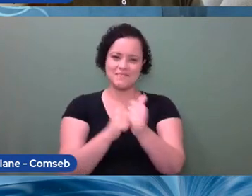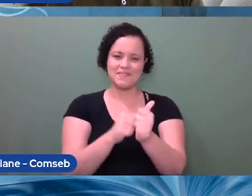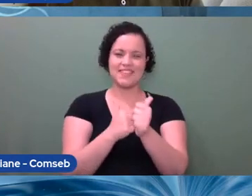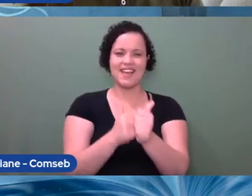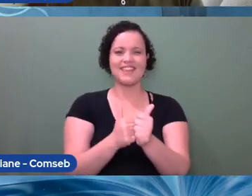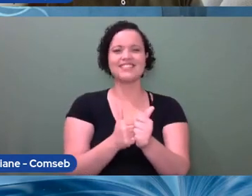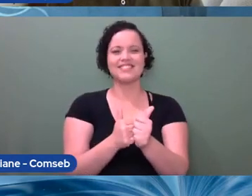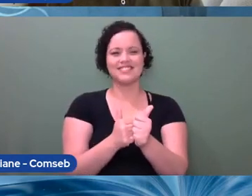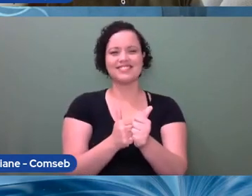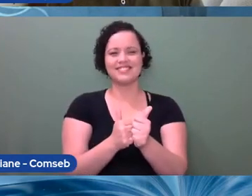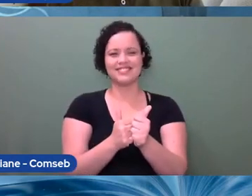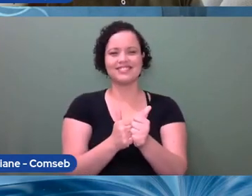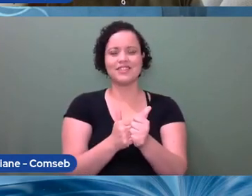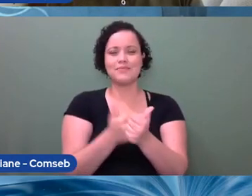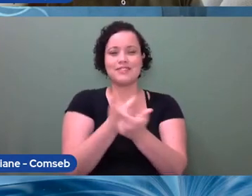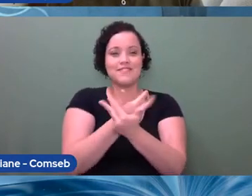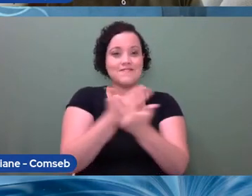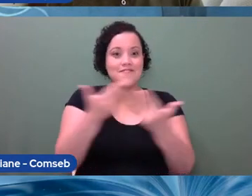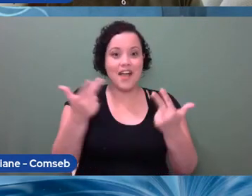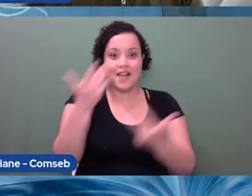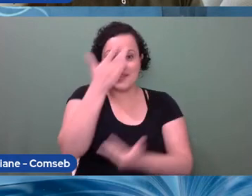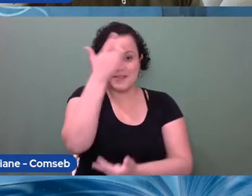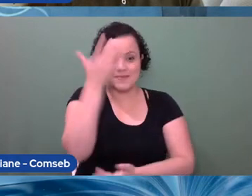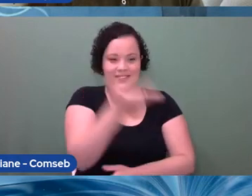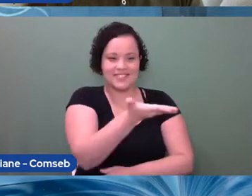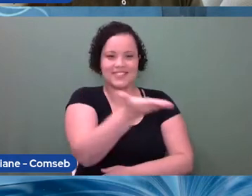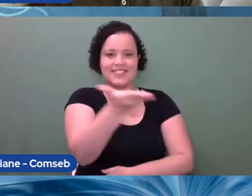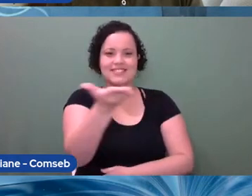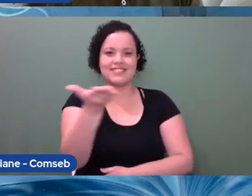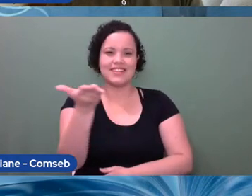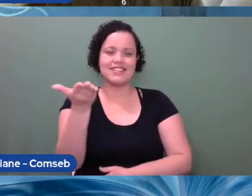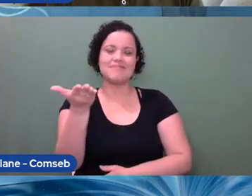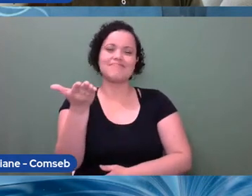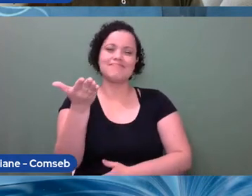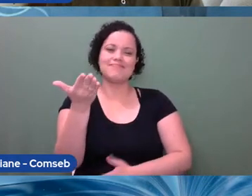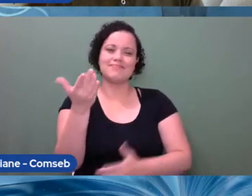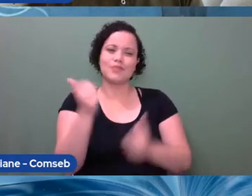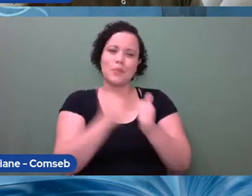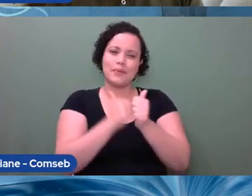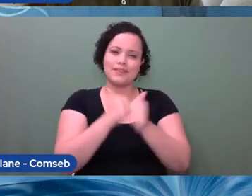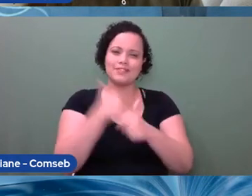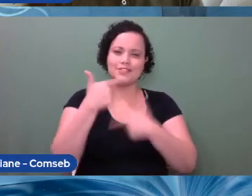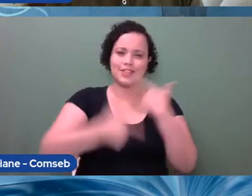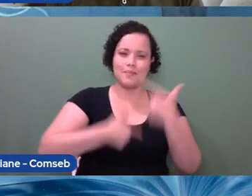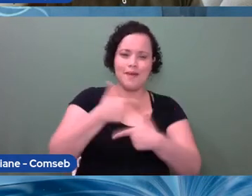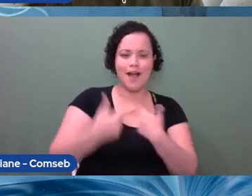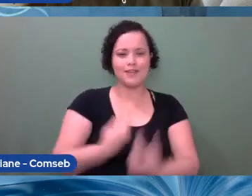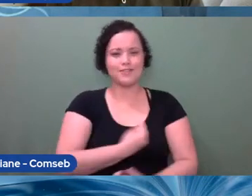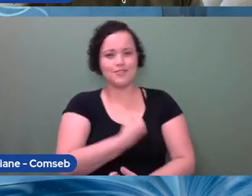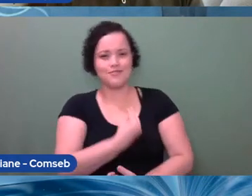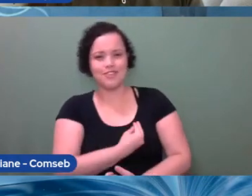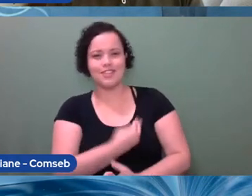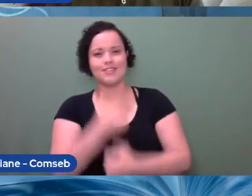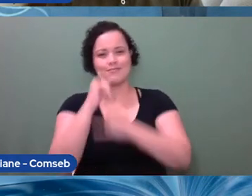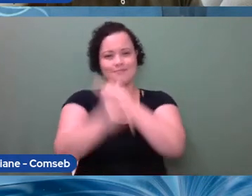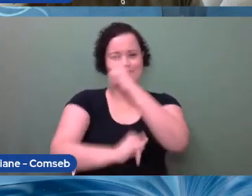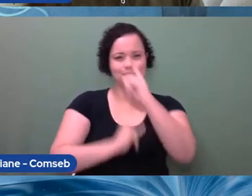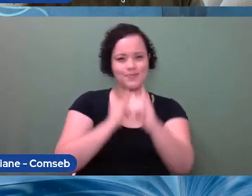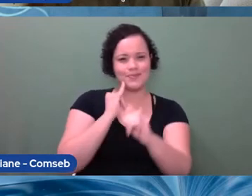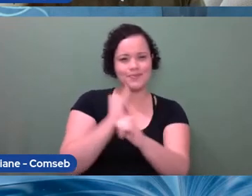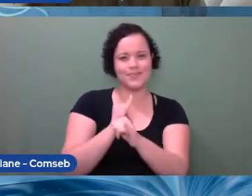esses inúmeros companheiros de trabalho e de vida que se encontram conosco através da internet.